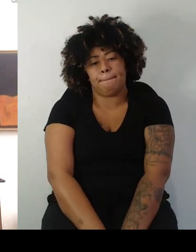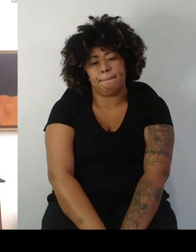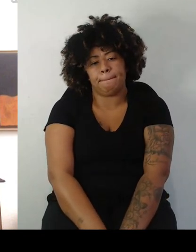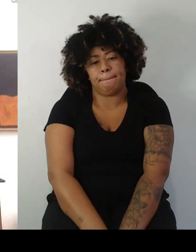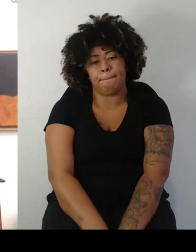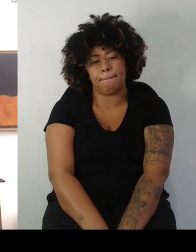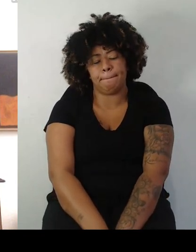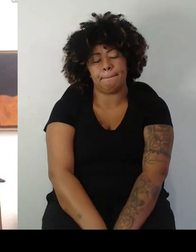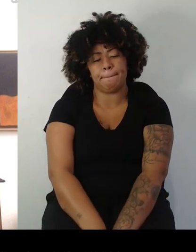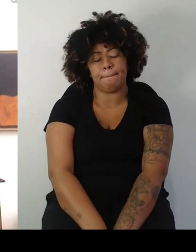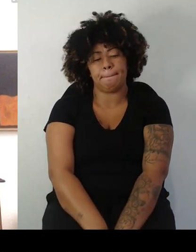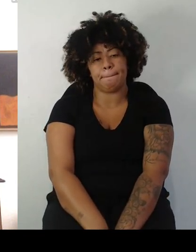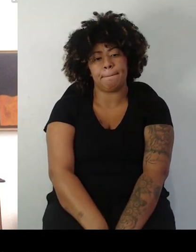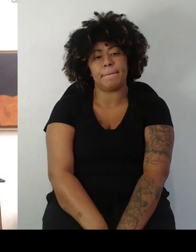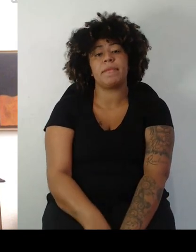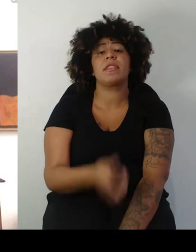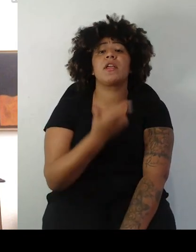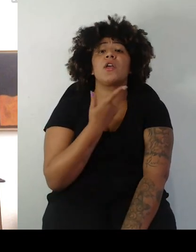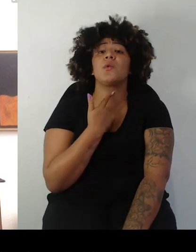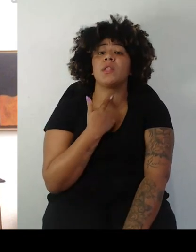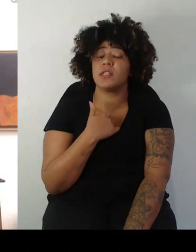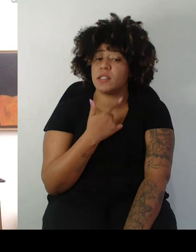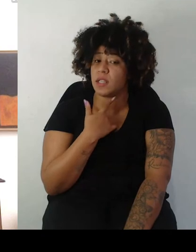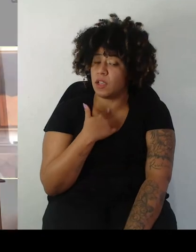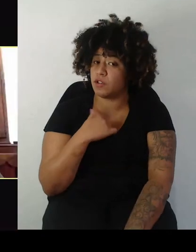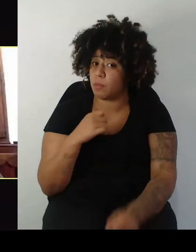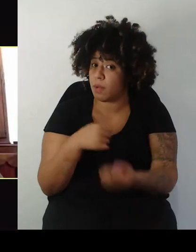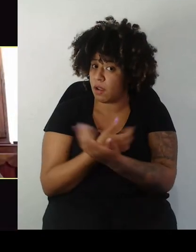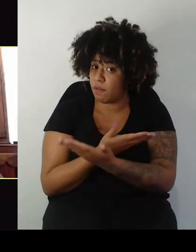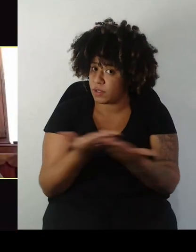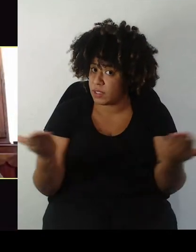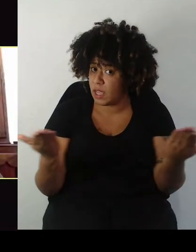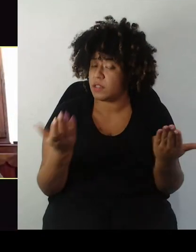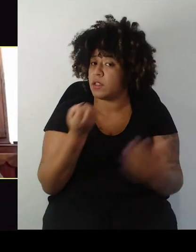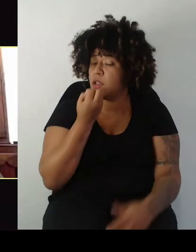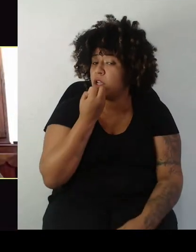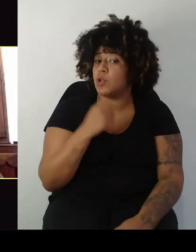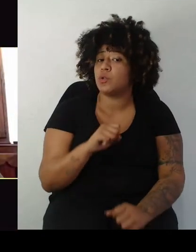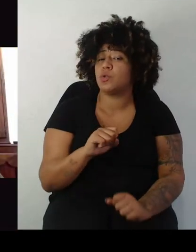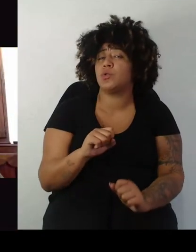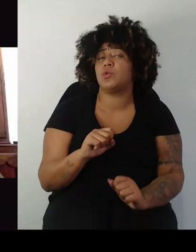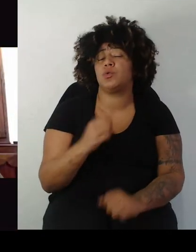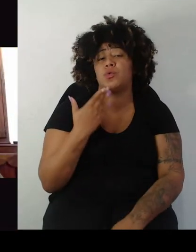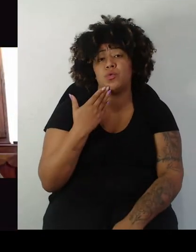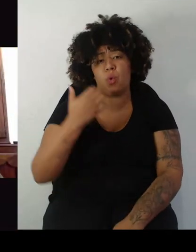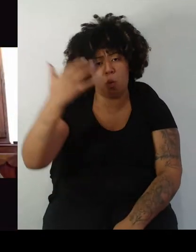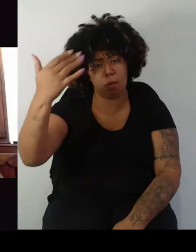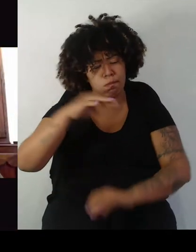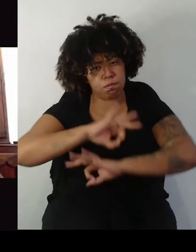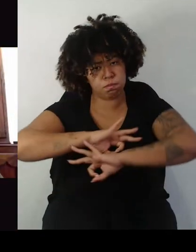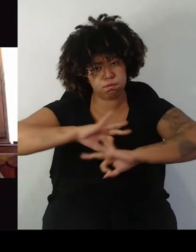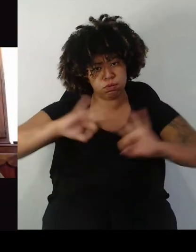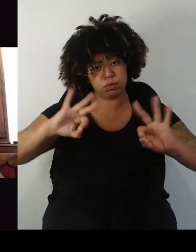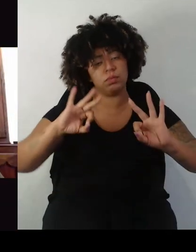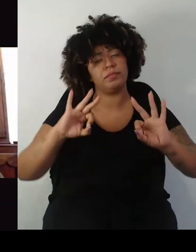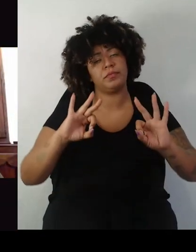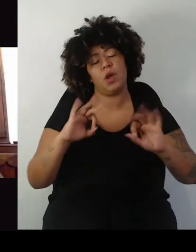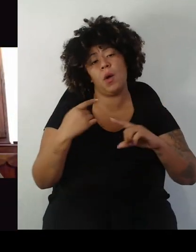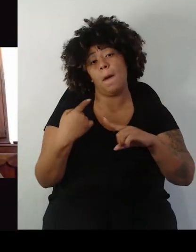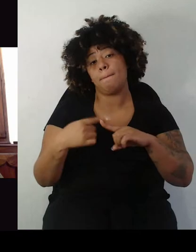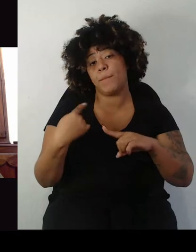eu desejo muito sucesso para vocês com a exposição de vocês muito obrigada